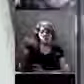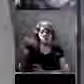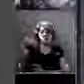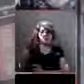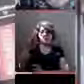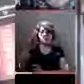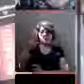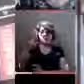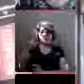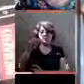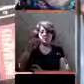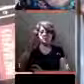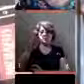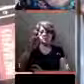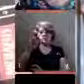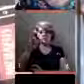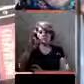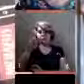Palavra